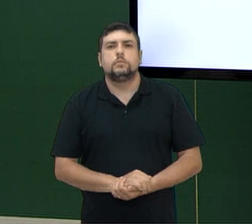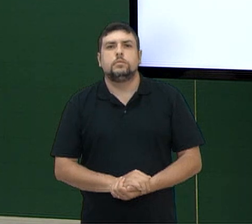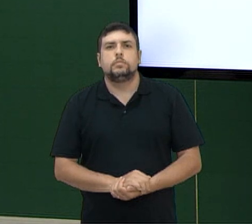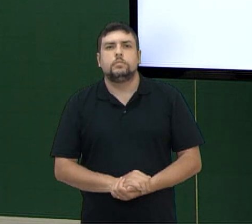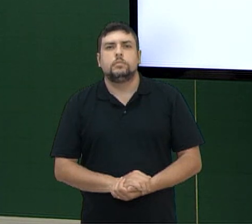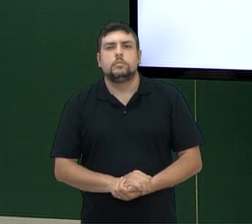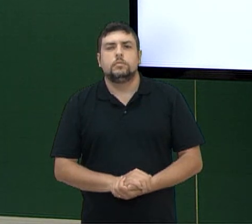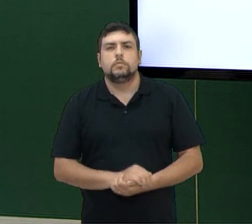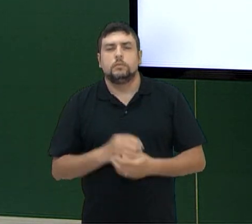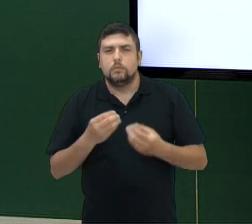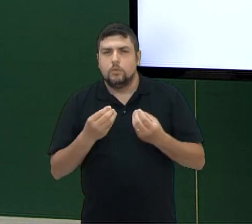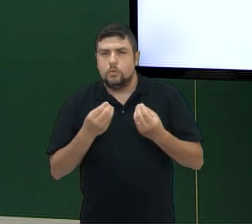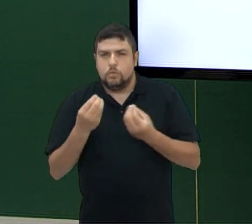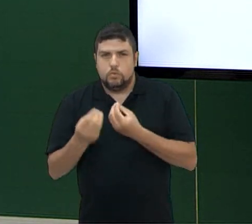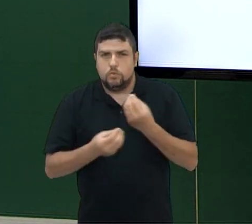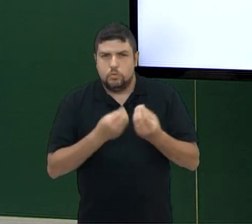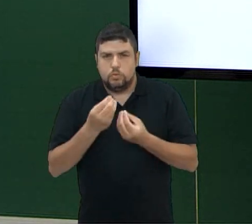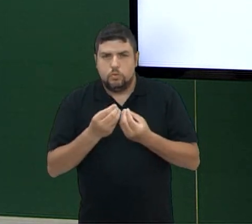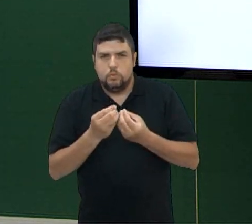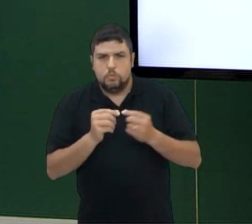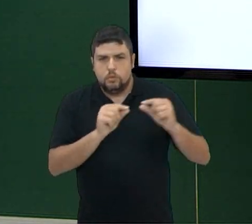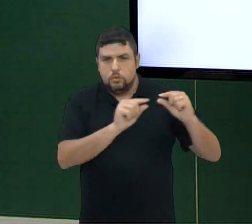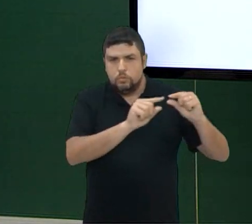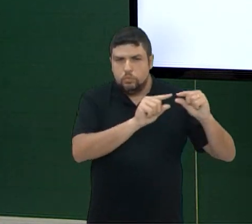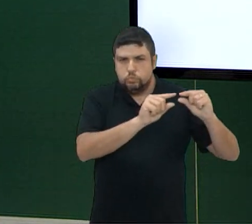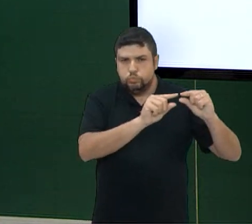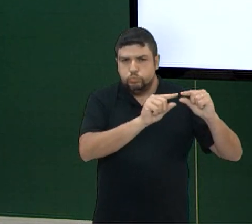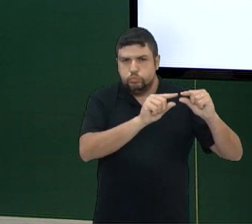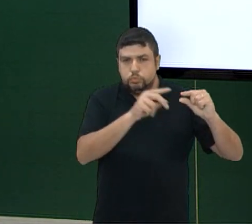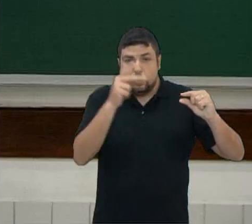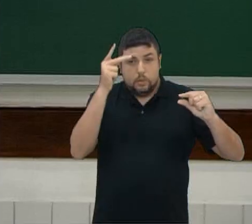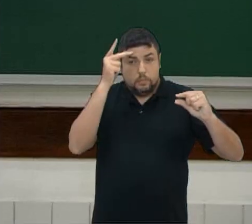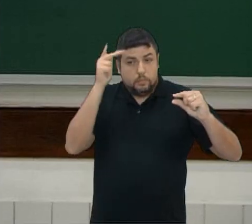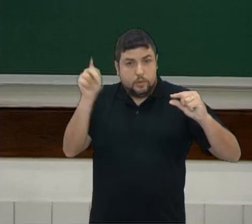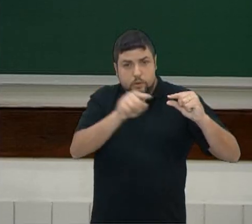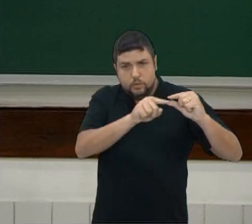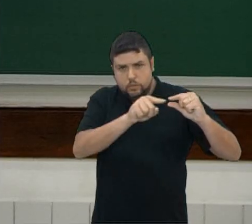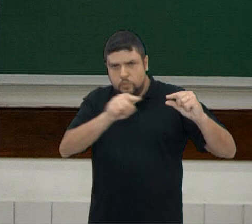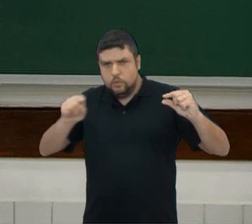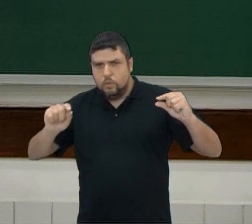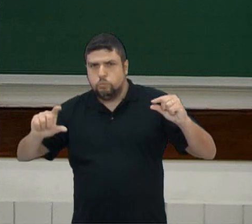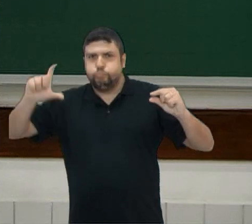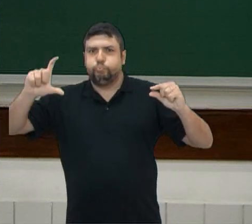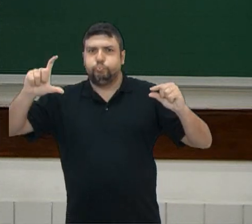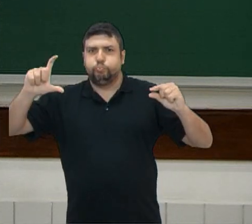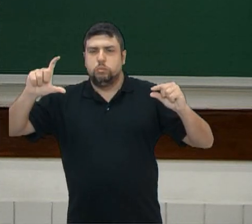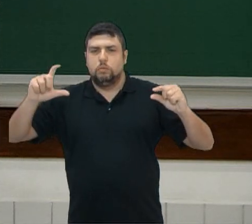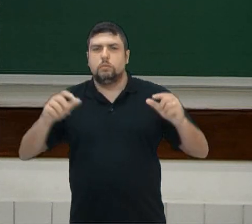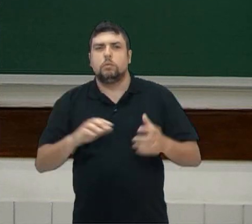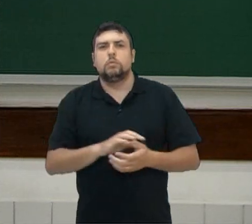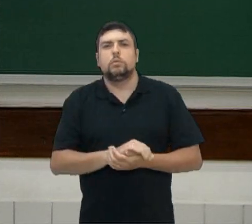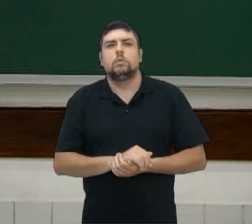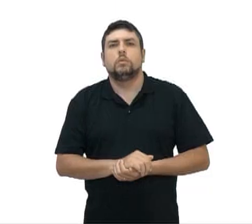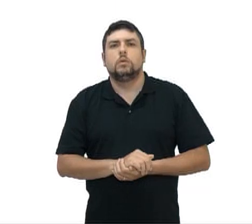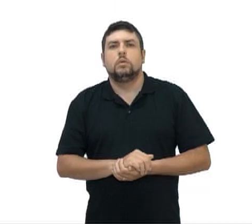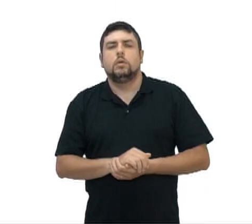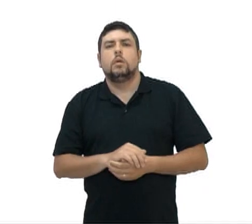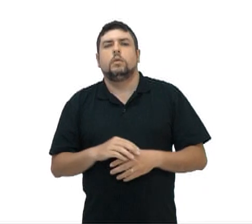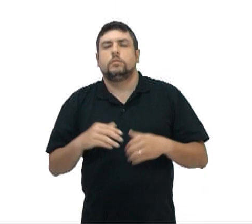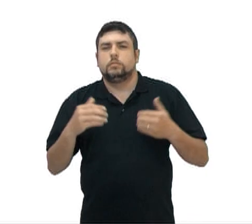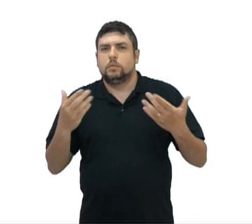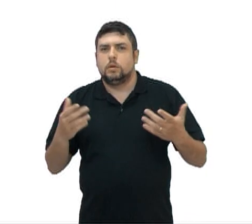Menor para o maior. Então, ali, a circunferência menor é 84.